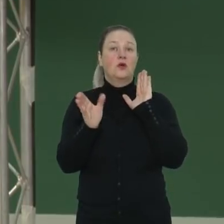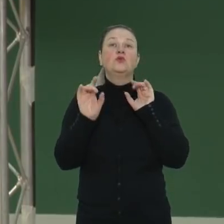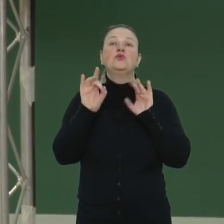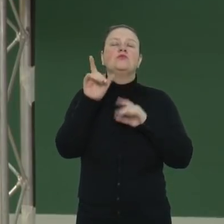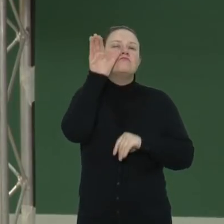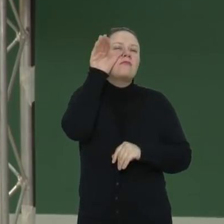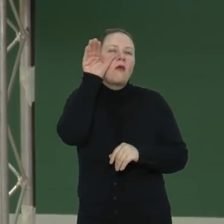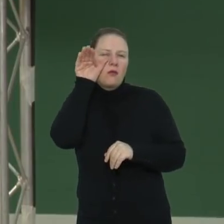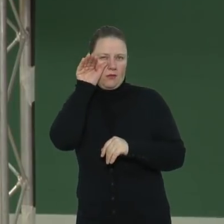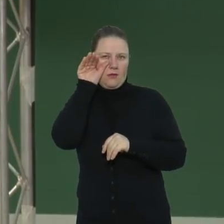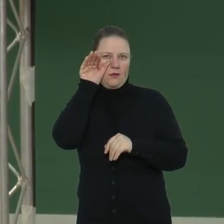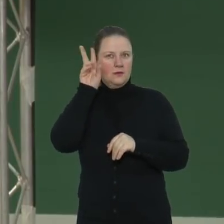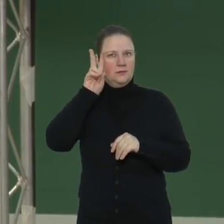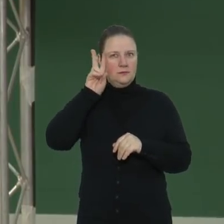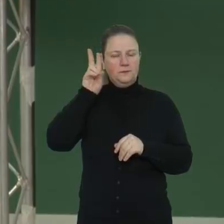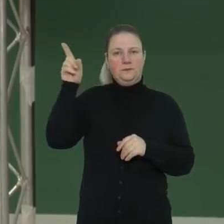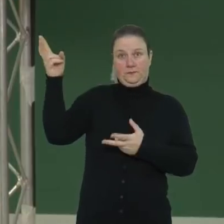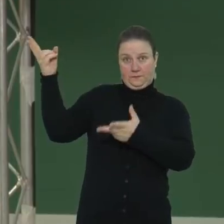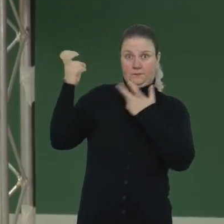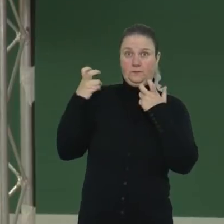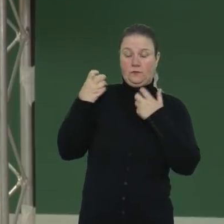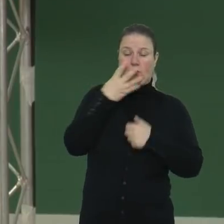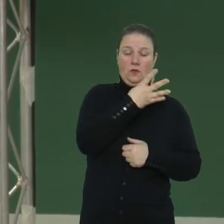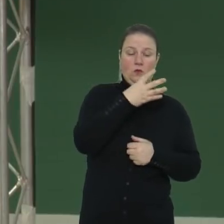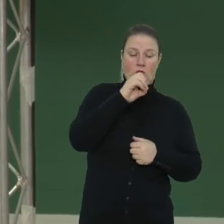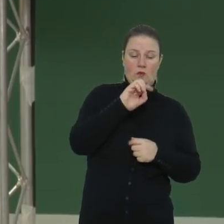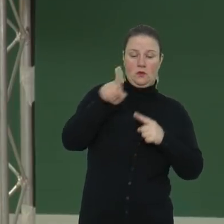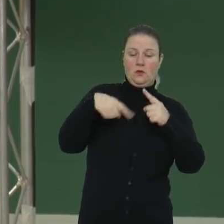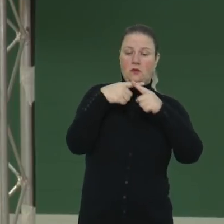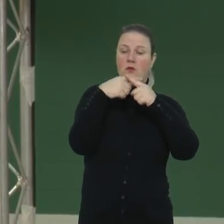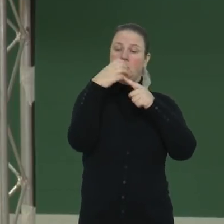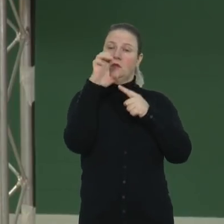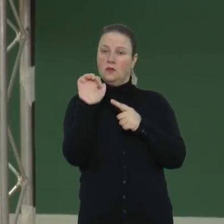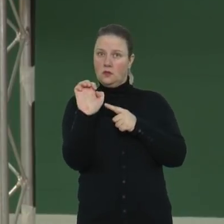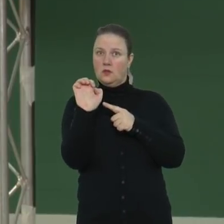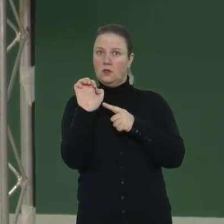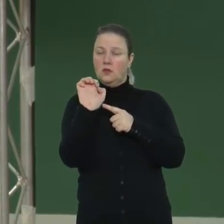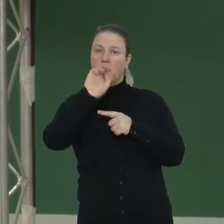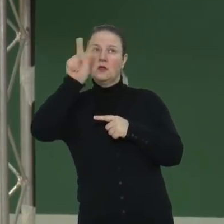de vocês. Então, eu tenho lá 40 vezes, né, o Ezinho elevado a